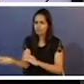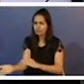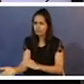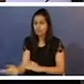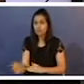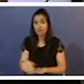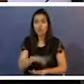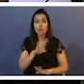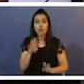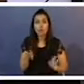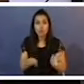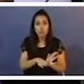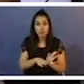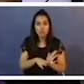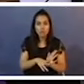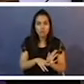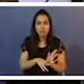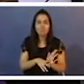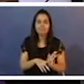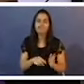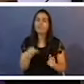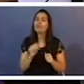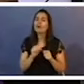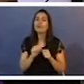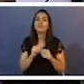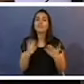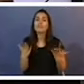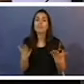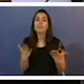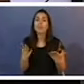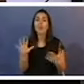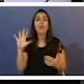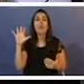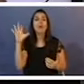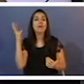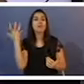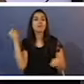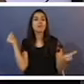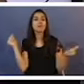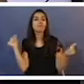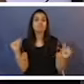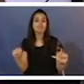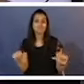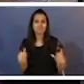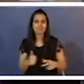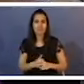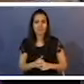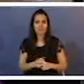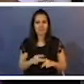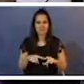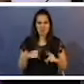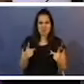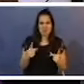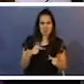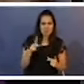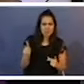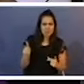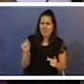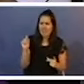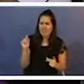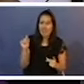e tudo isso interfere principalmente no clima vocês devem se perguntar mas professora